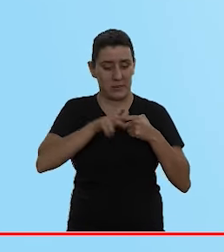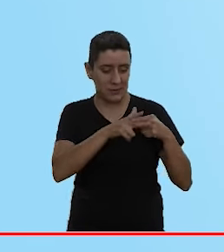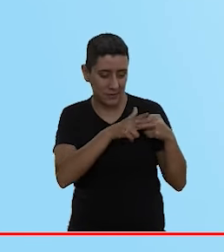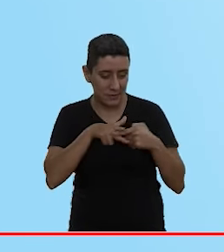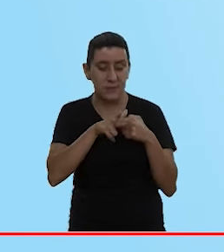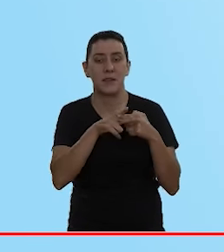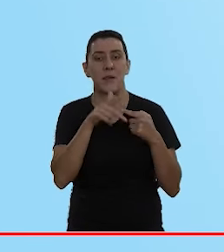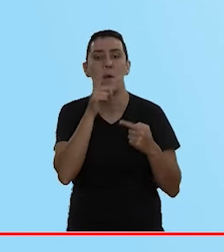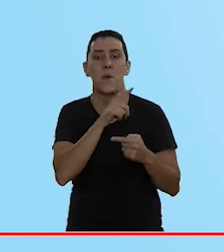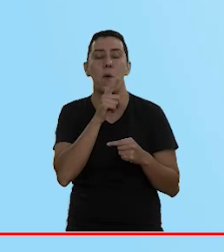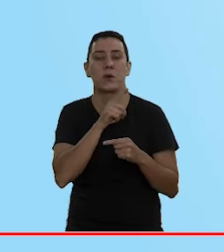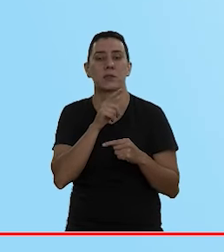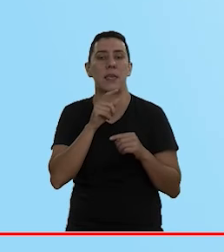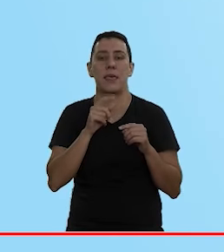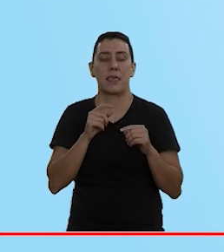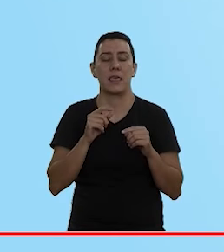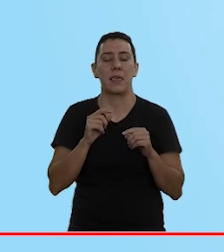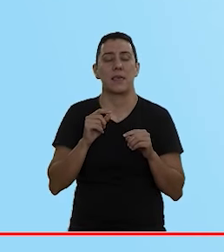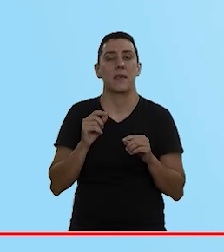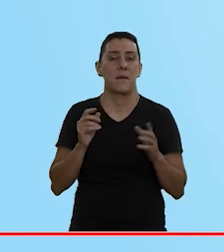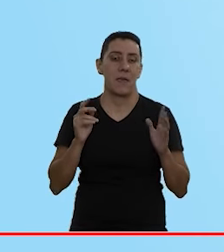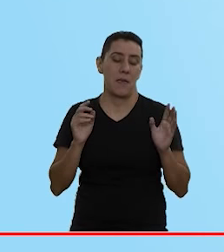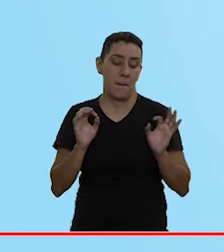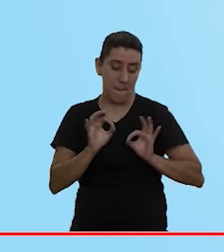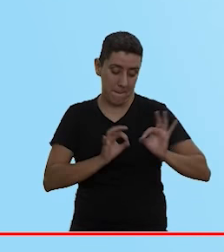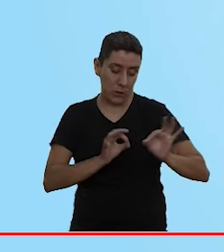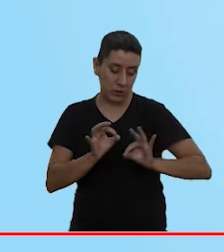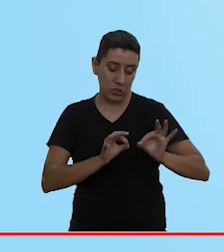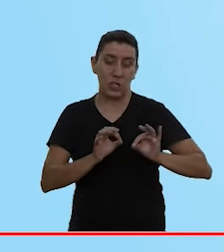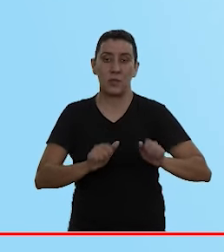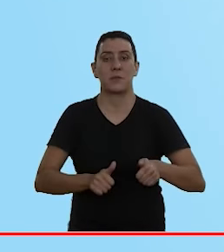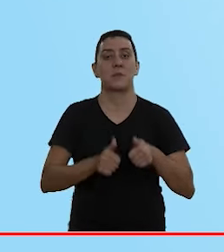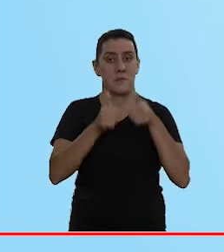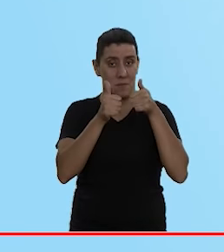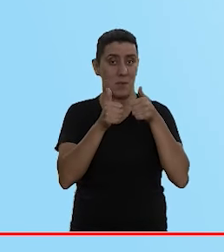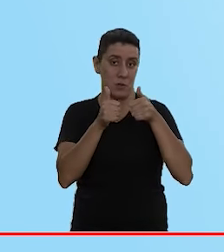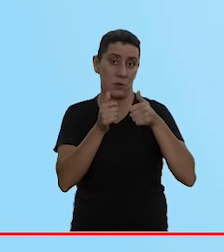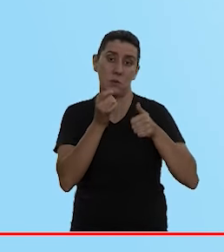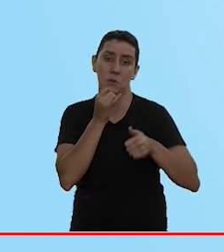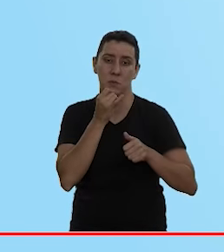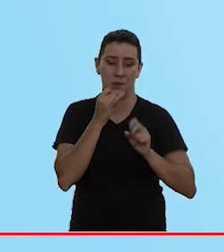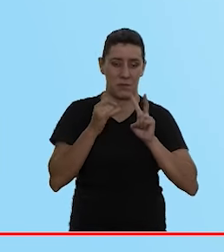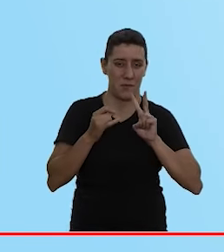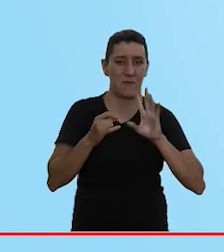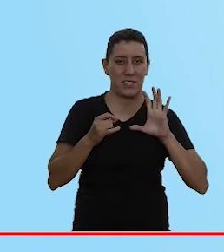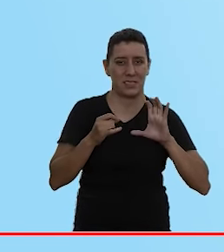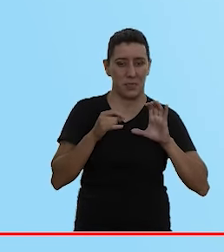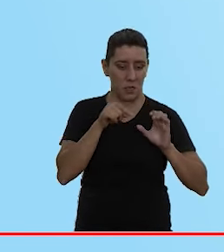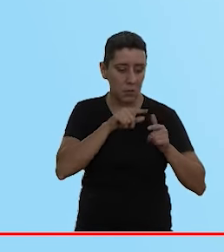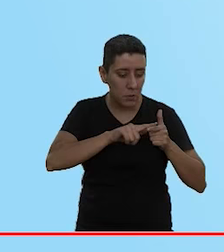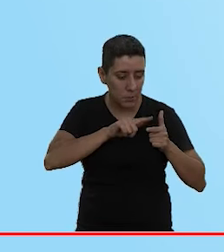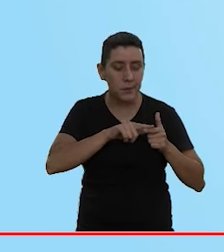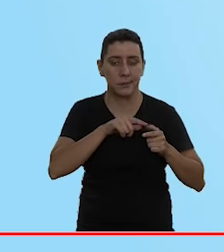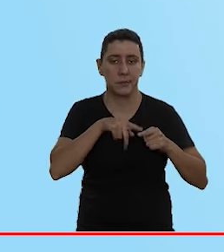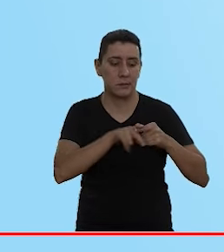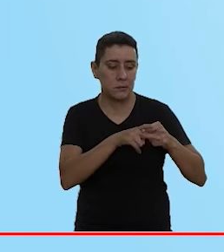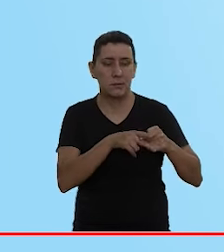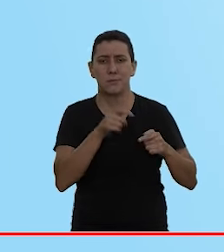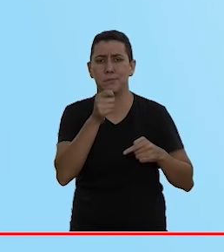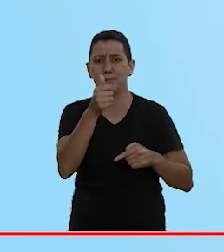parte DC, né, da planta. E em meio segundo, a gente consegue